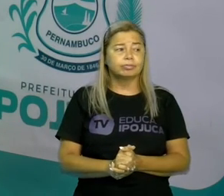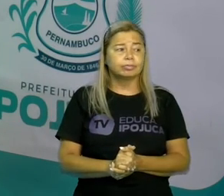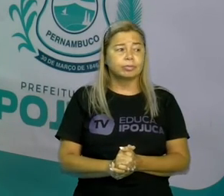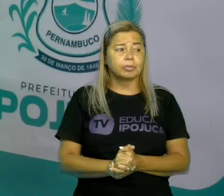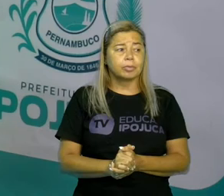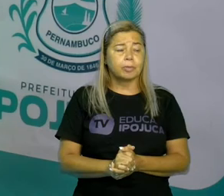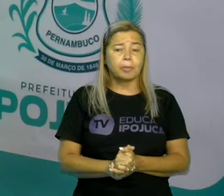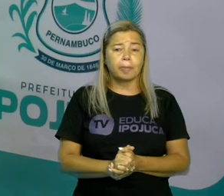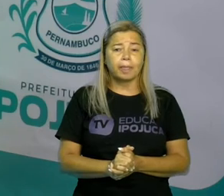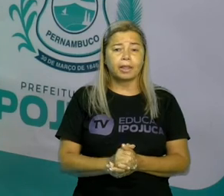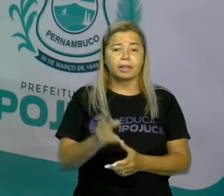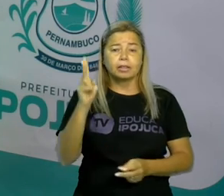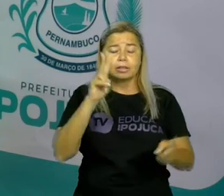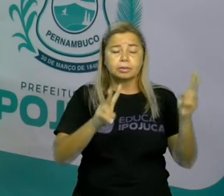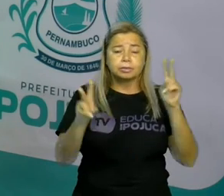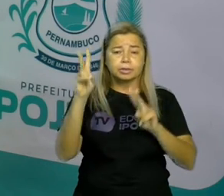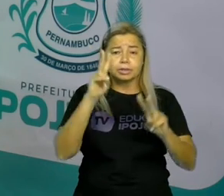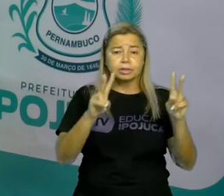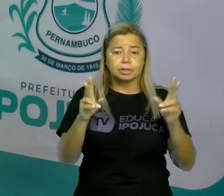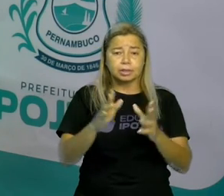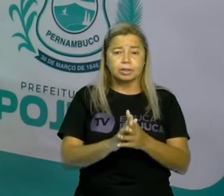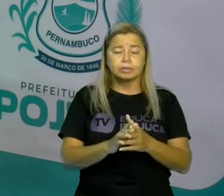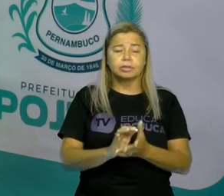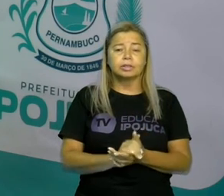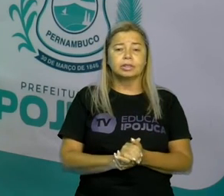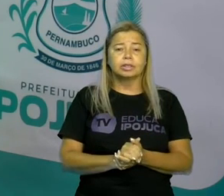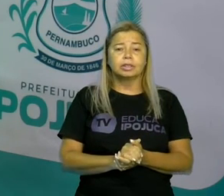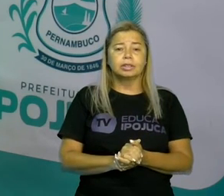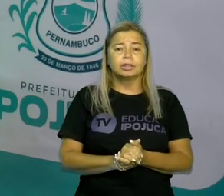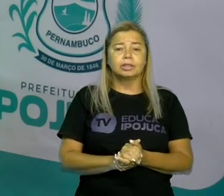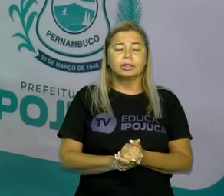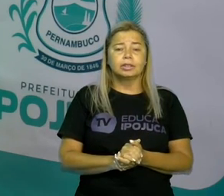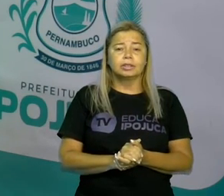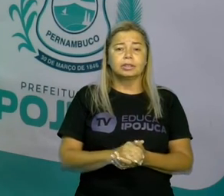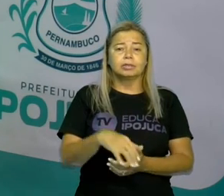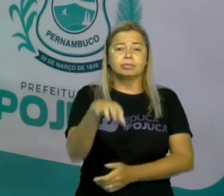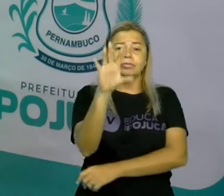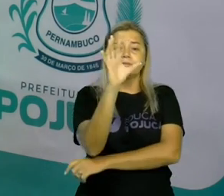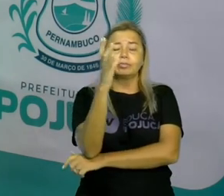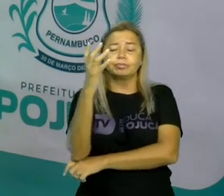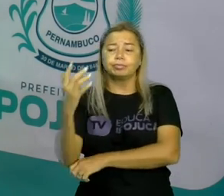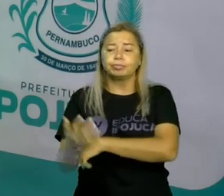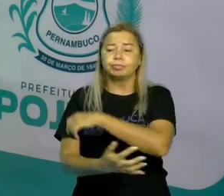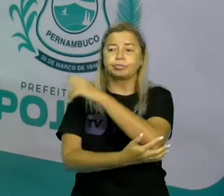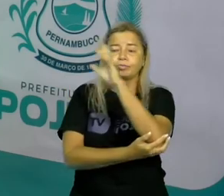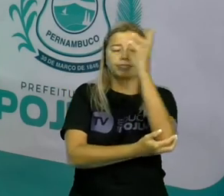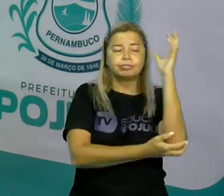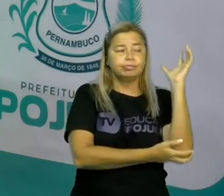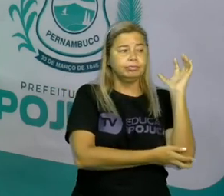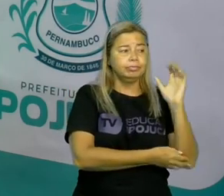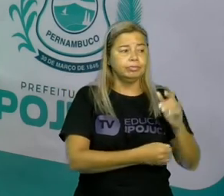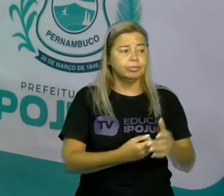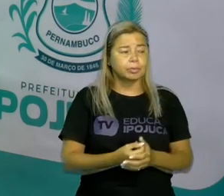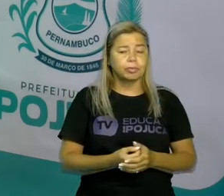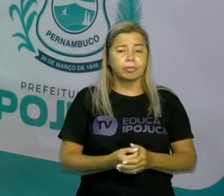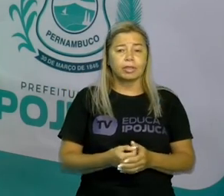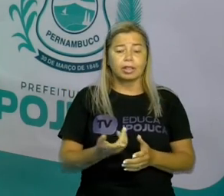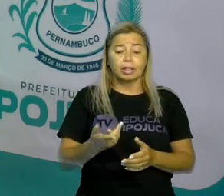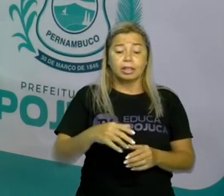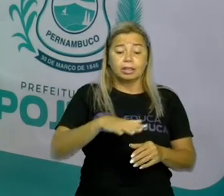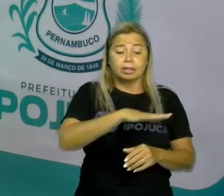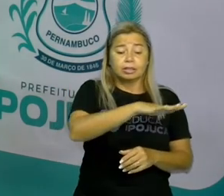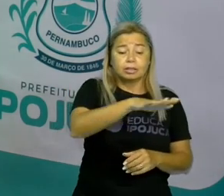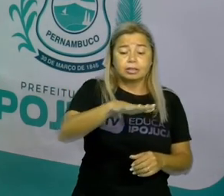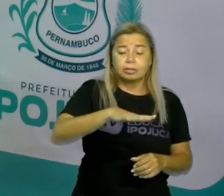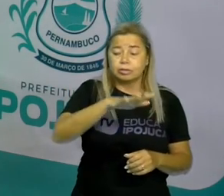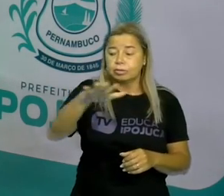E aí, ó, a gente observa uma planta, né? E cada espaço está